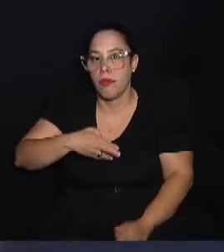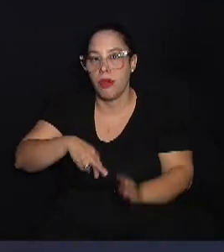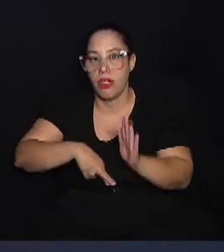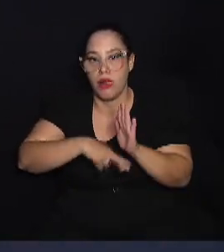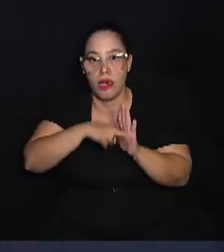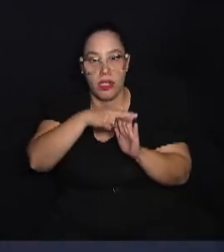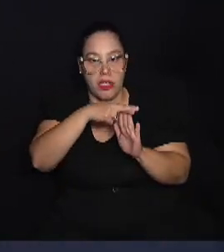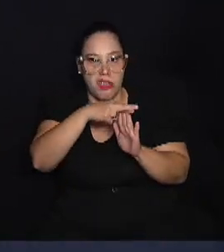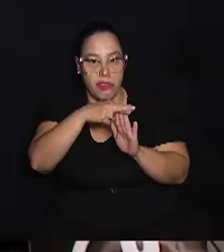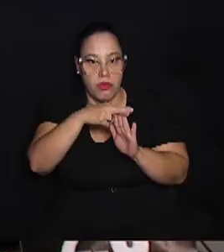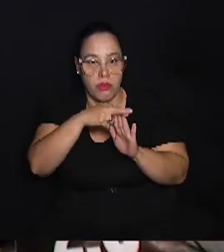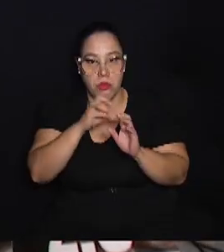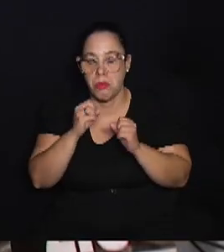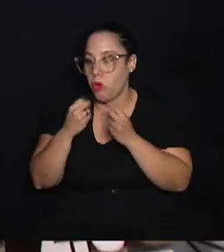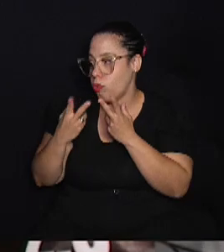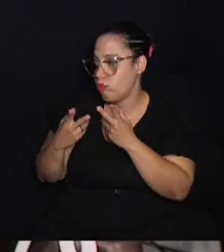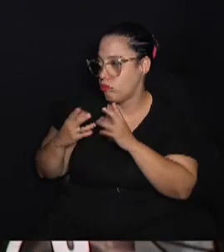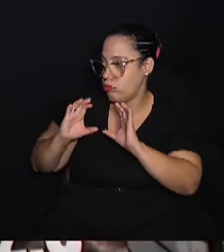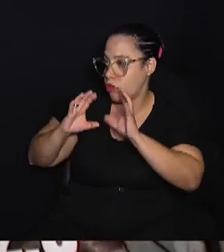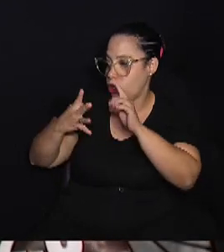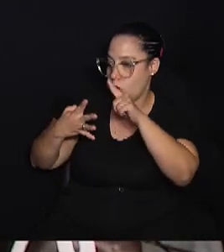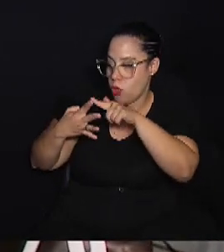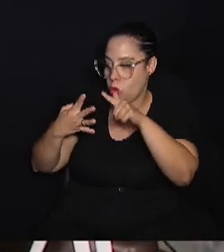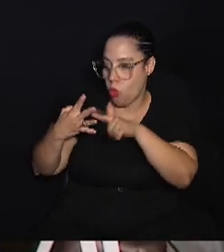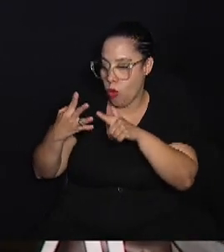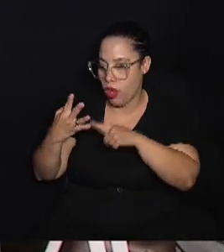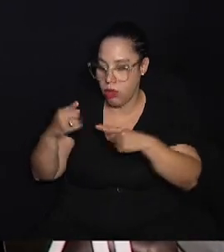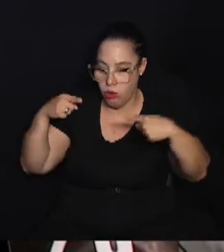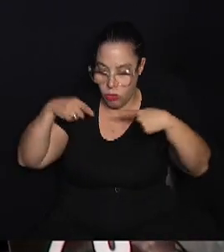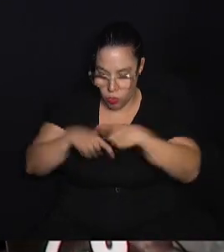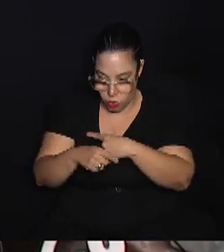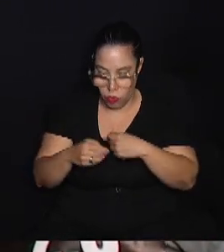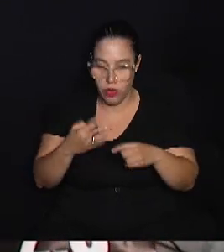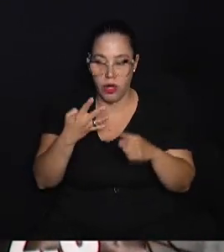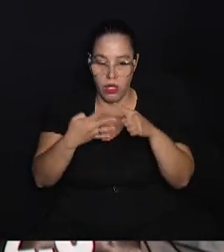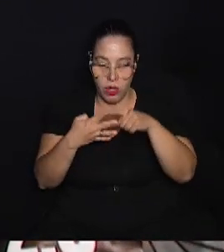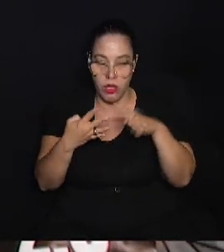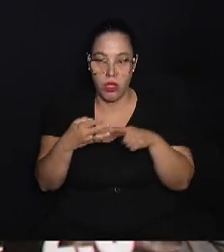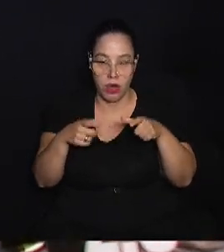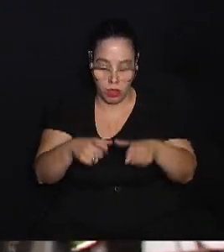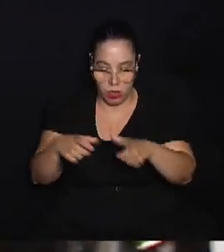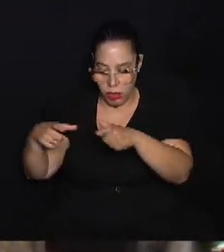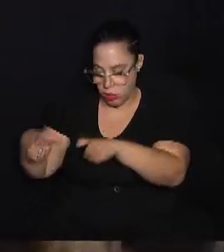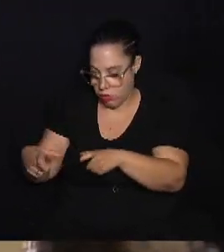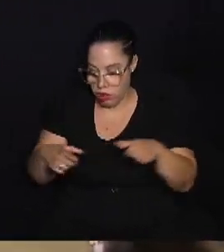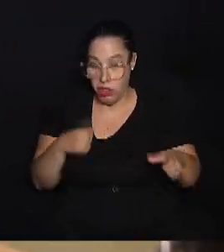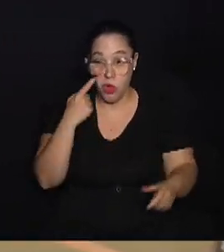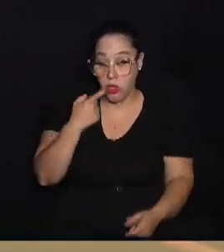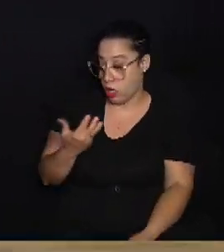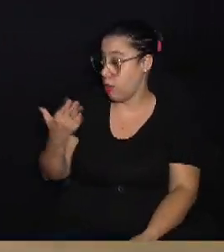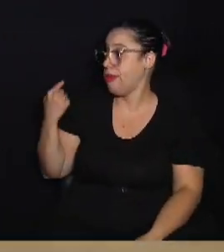modalidade? Bom, primeiro jogam 4 contra 4, uma quadra de basquete, igual vocês estão vendo aqui atrás,